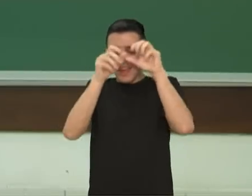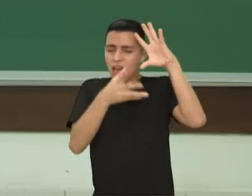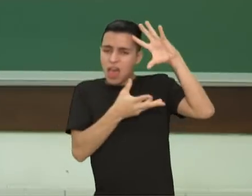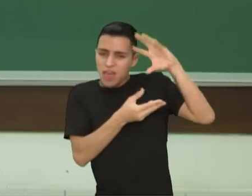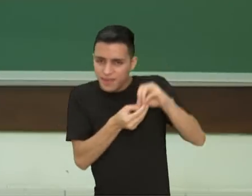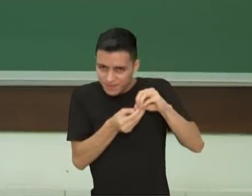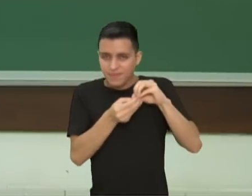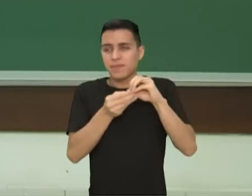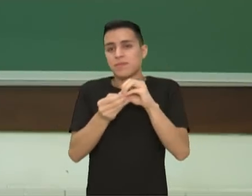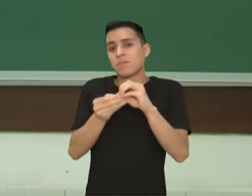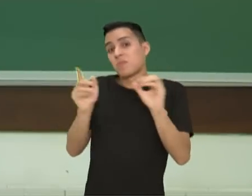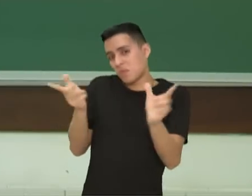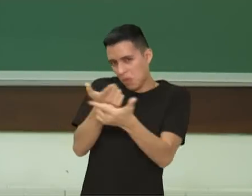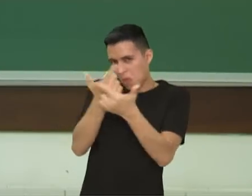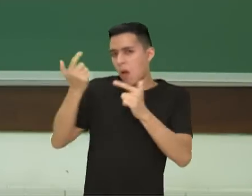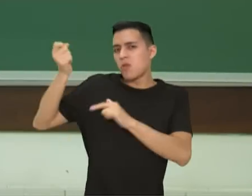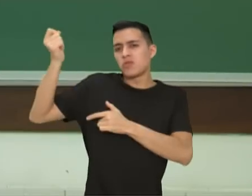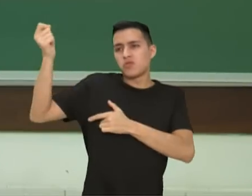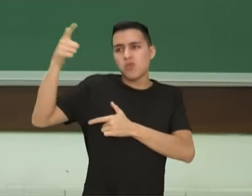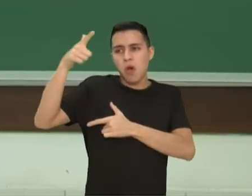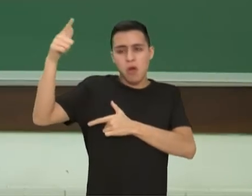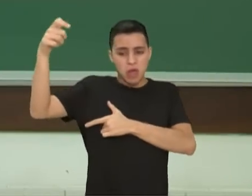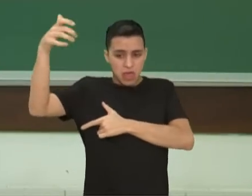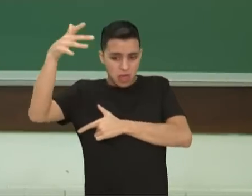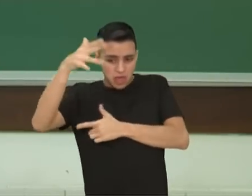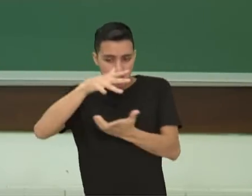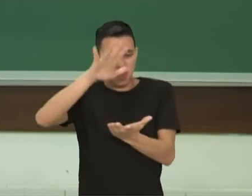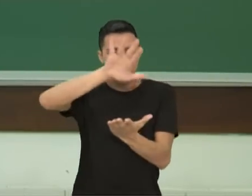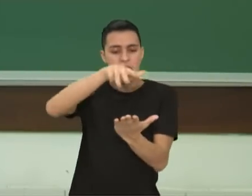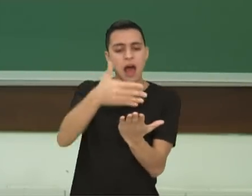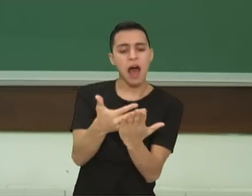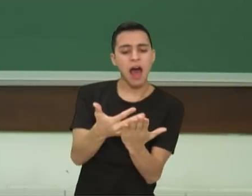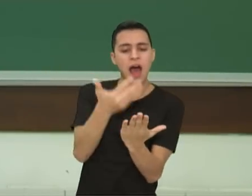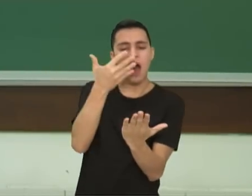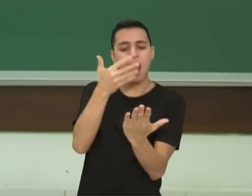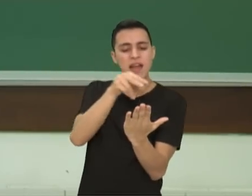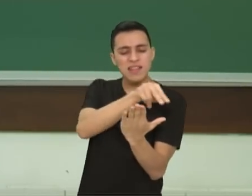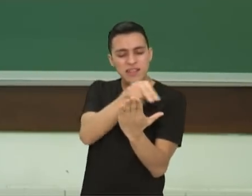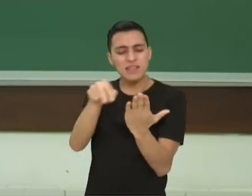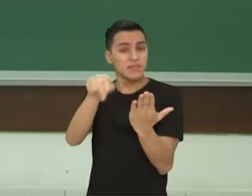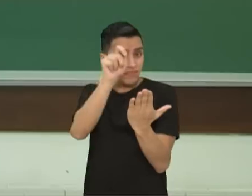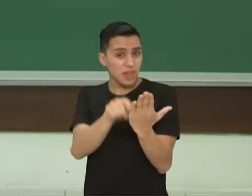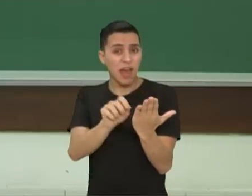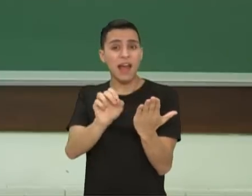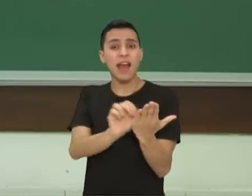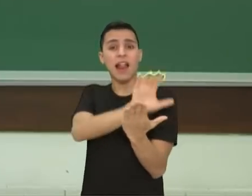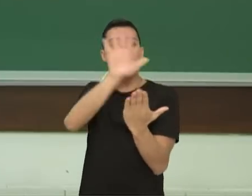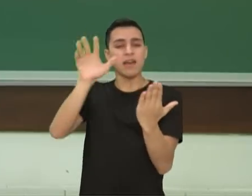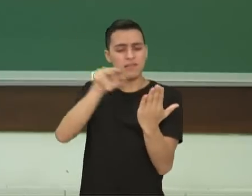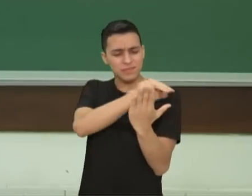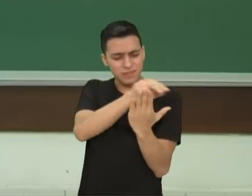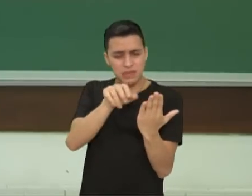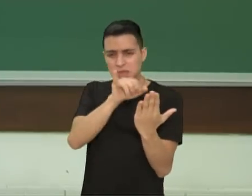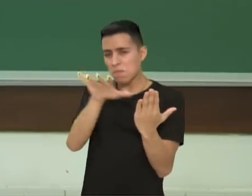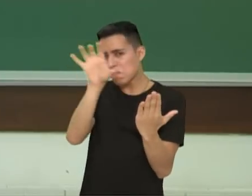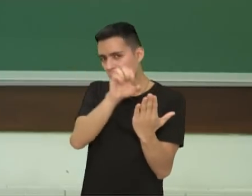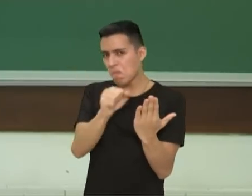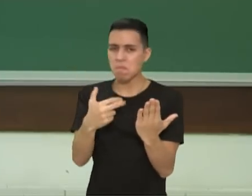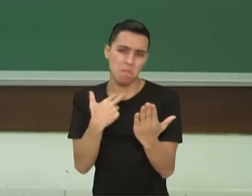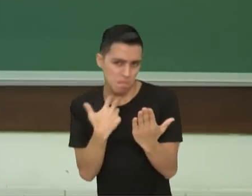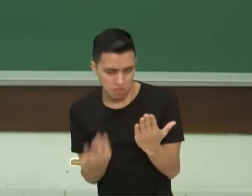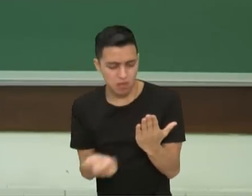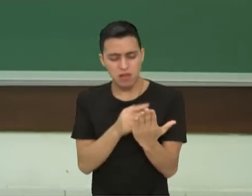do sol bonito que está ali, vai iluminar as folhas do livro e você consegue, esse menino consegue, fazer a leitura